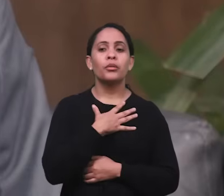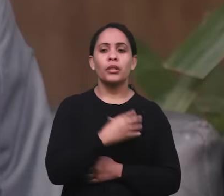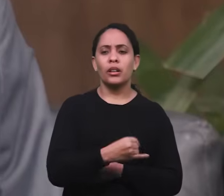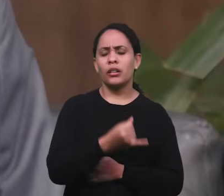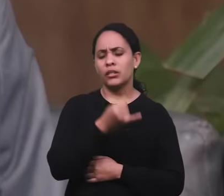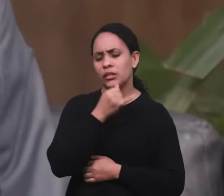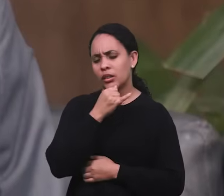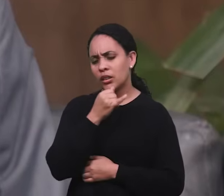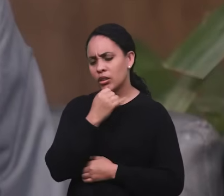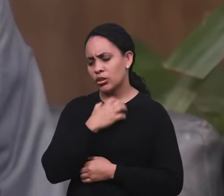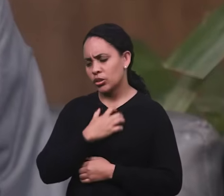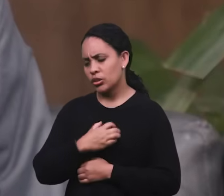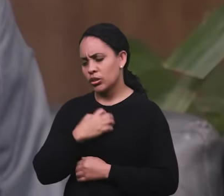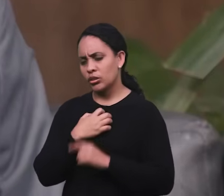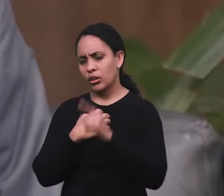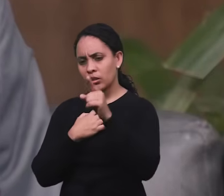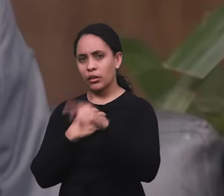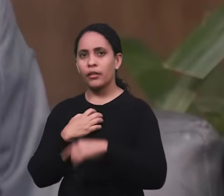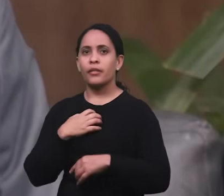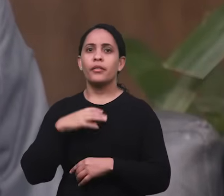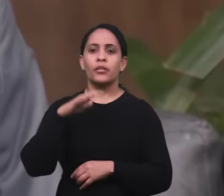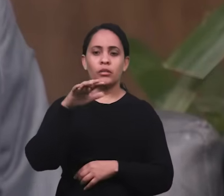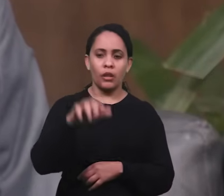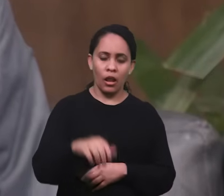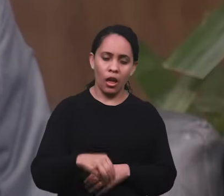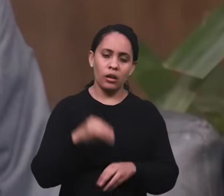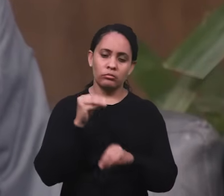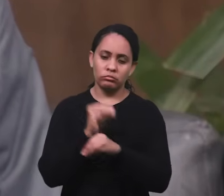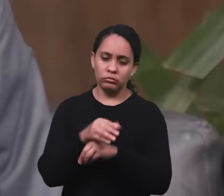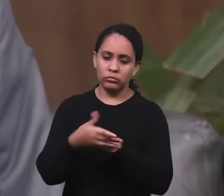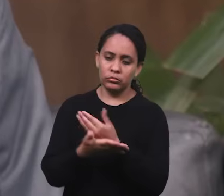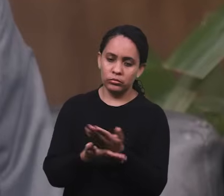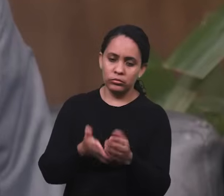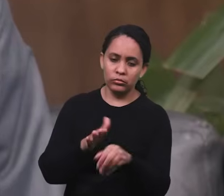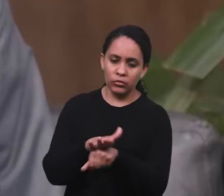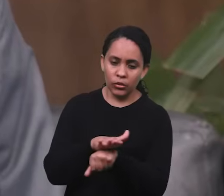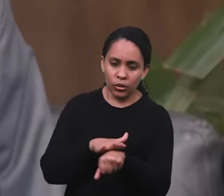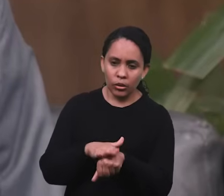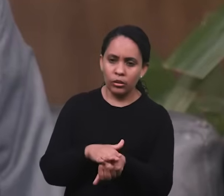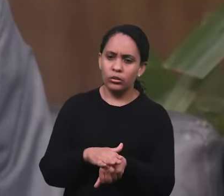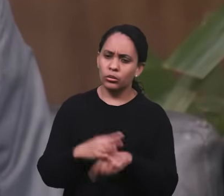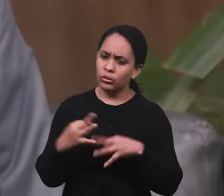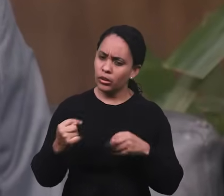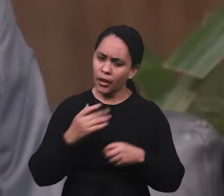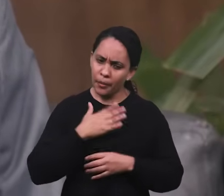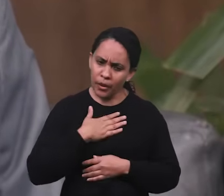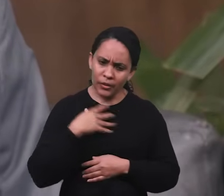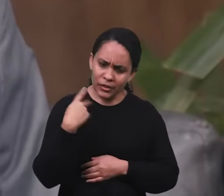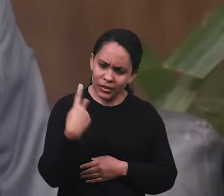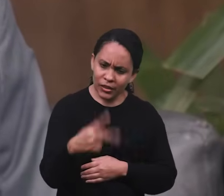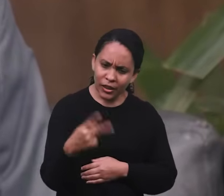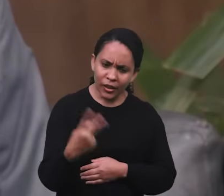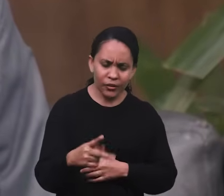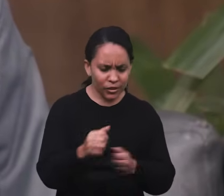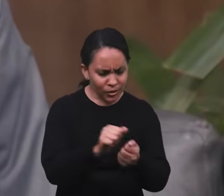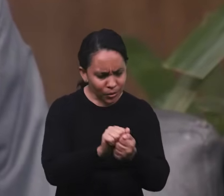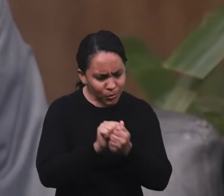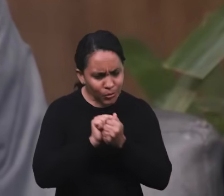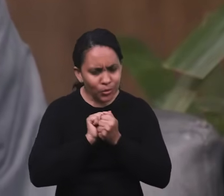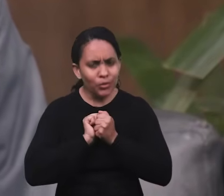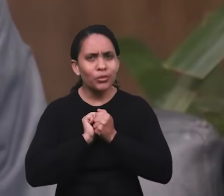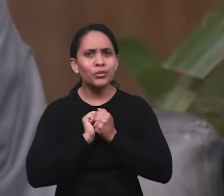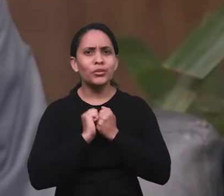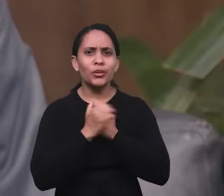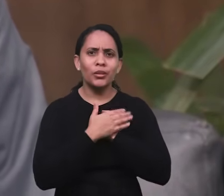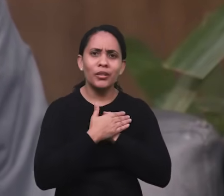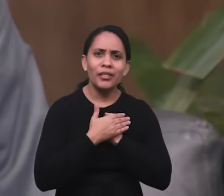o meu outro filho? Ah, ele estava chateado, ele estava lá fora chateado, foi lá, insistiu com ele. Meu filho, tudo que é meu é seu, você sempre